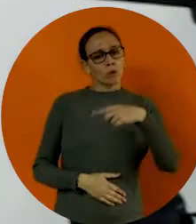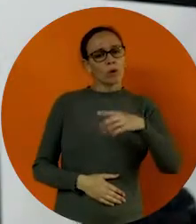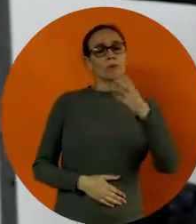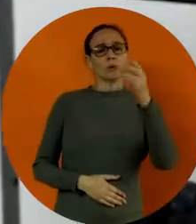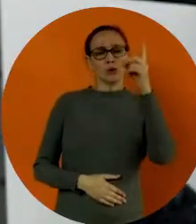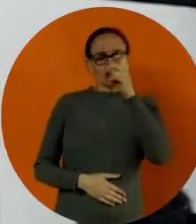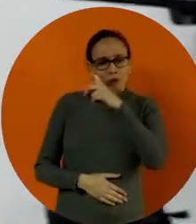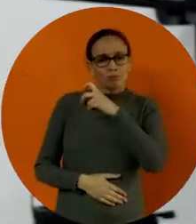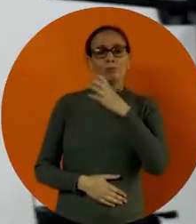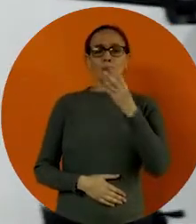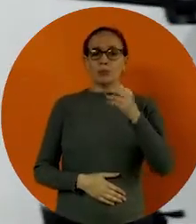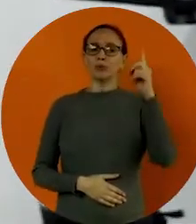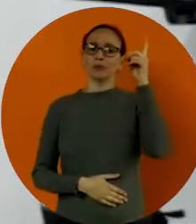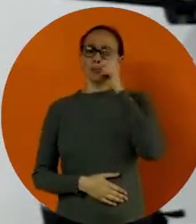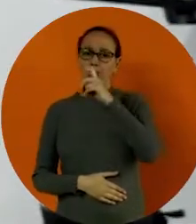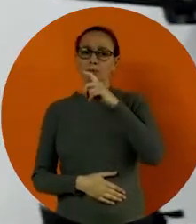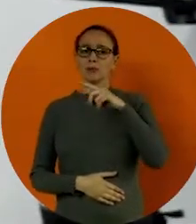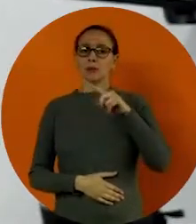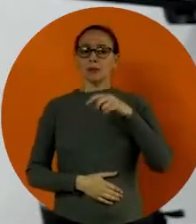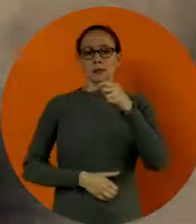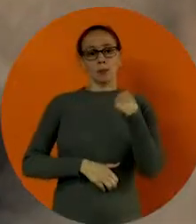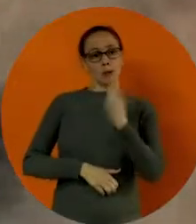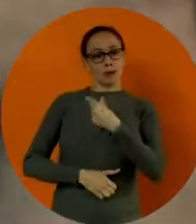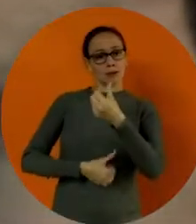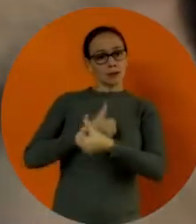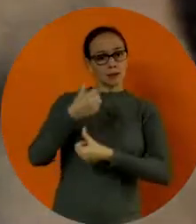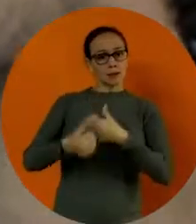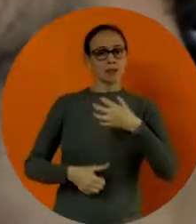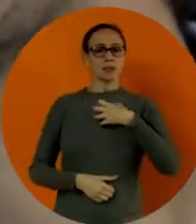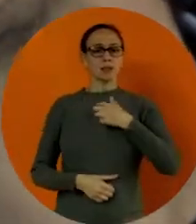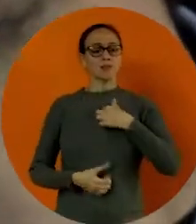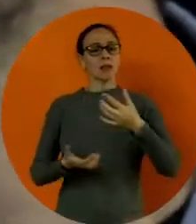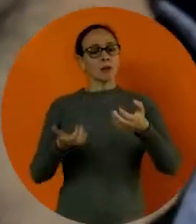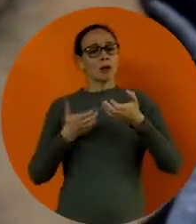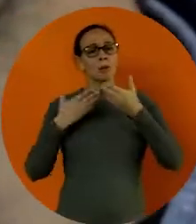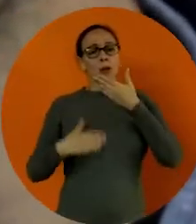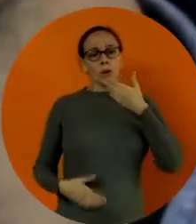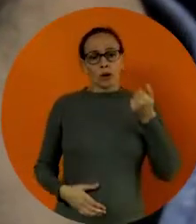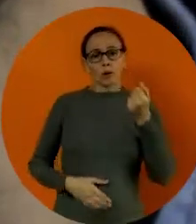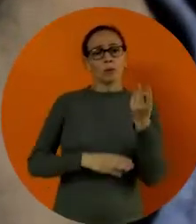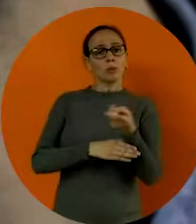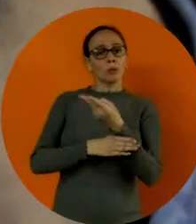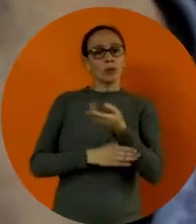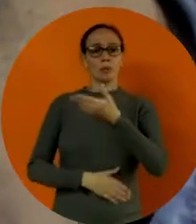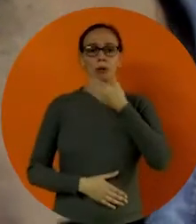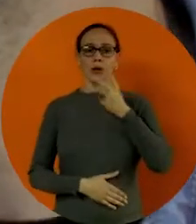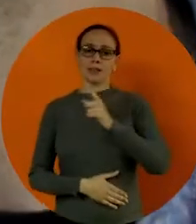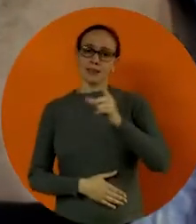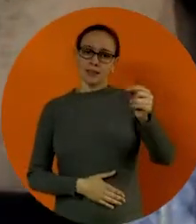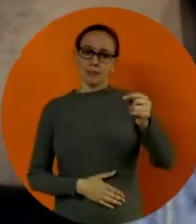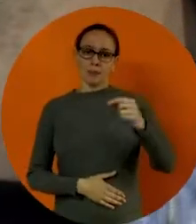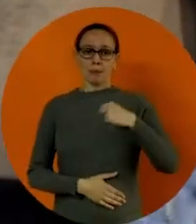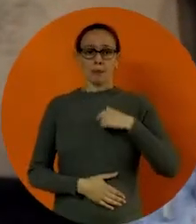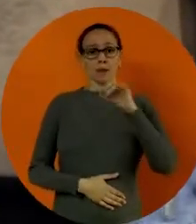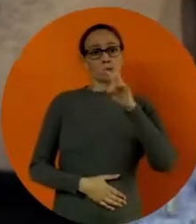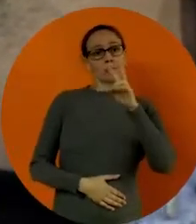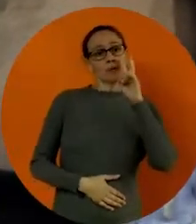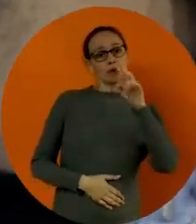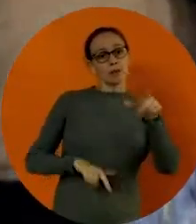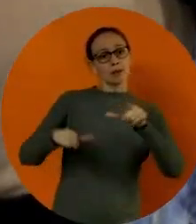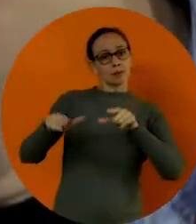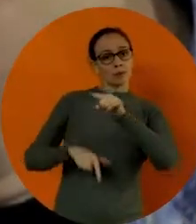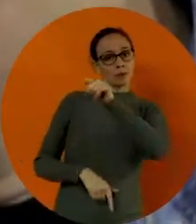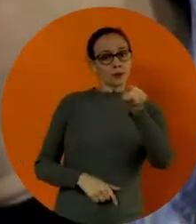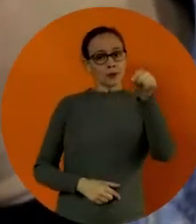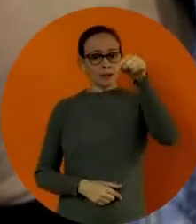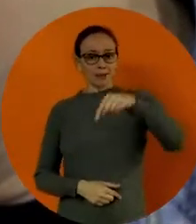Foi muito, muito difícil para nós esse semestre, no sentido de querer melhorar e procurar a melhor saída.